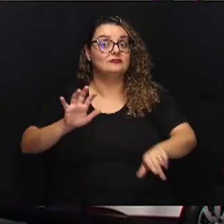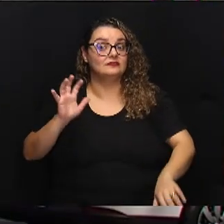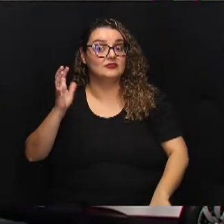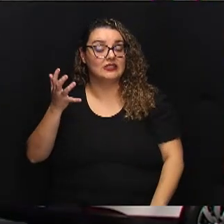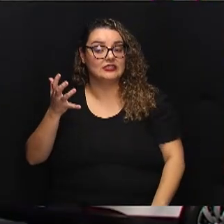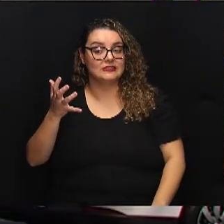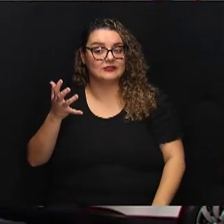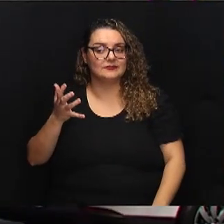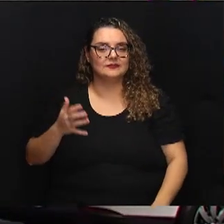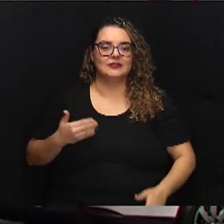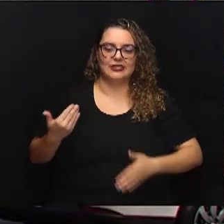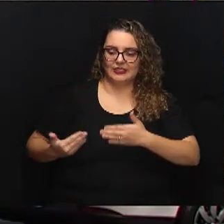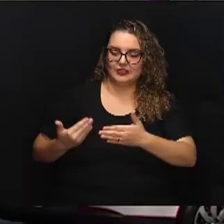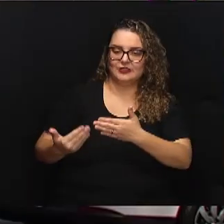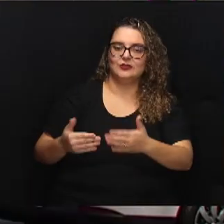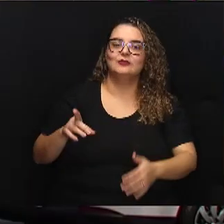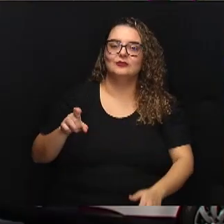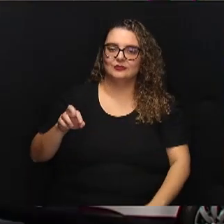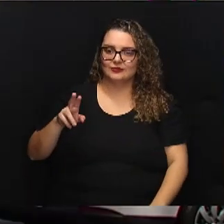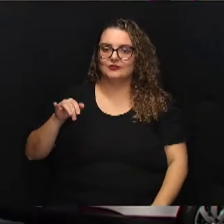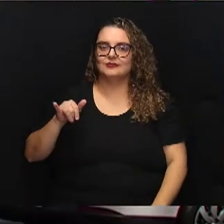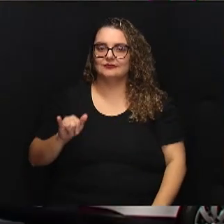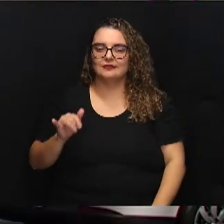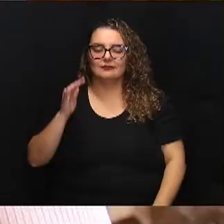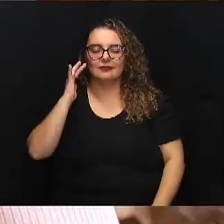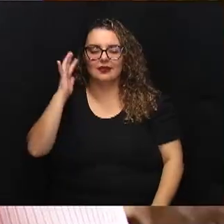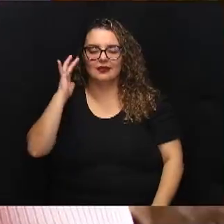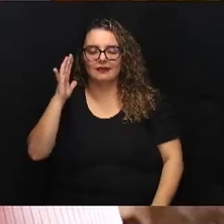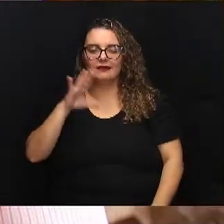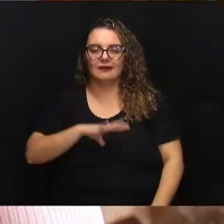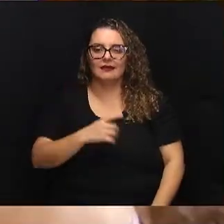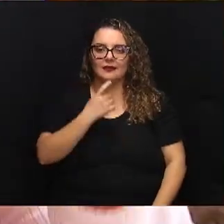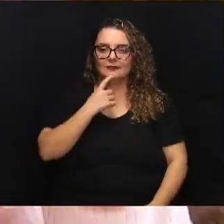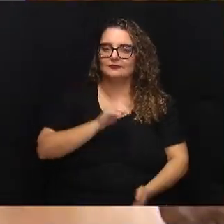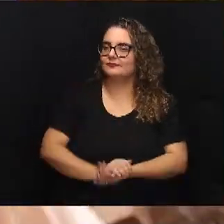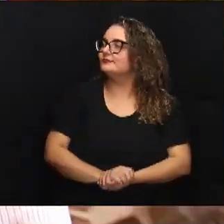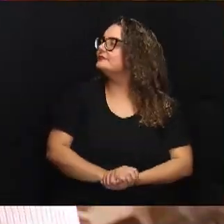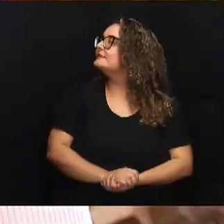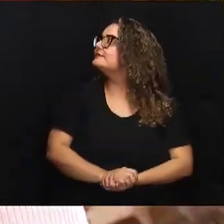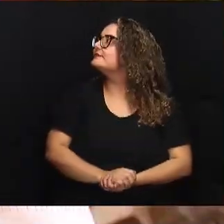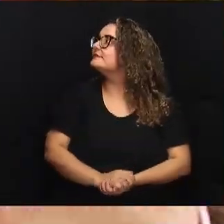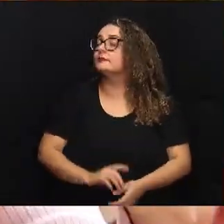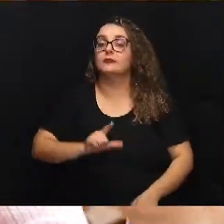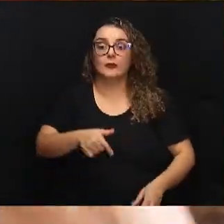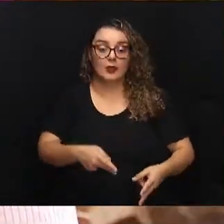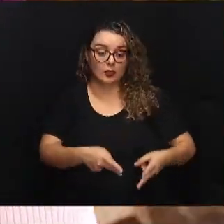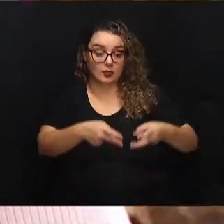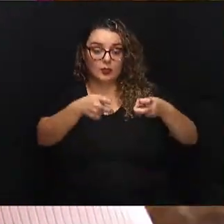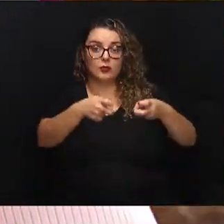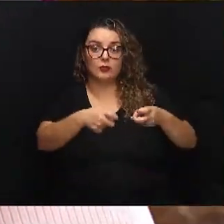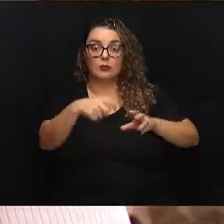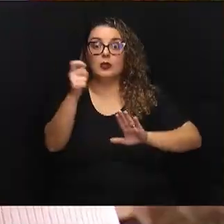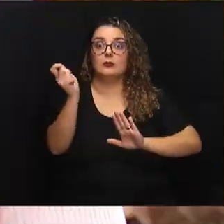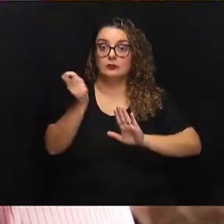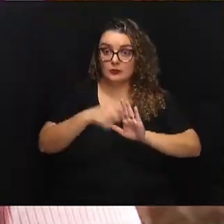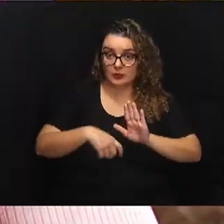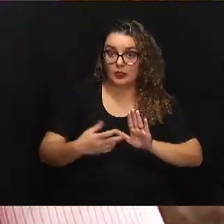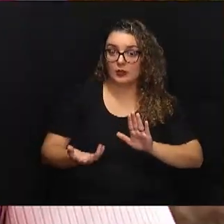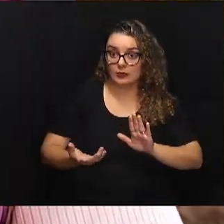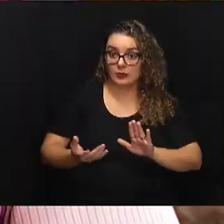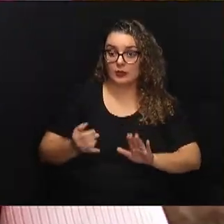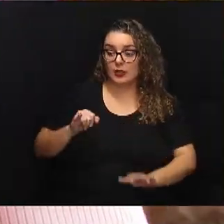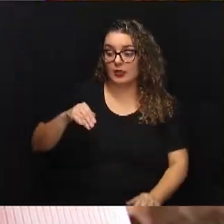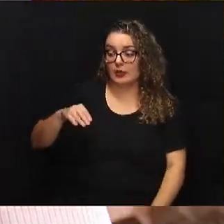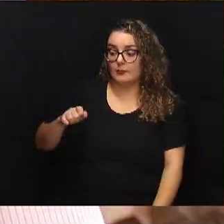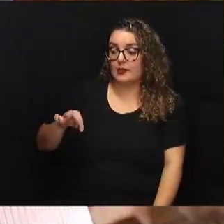para perpetuar o derby no imaginário campineiro. Logo depois do reconhecimento, do registro imaterial que a